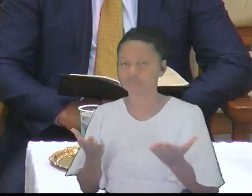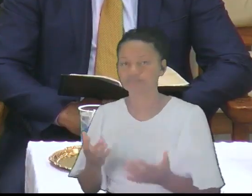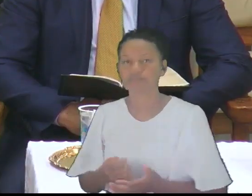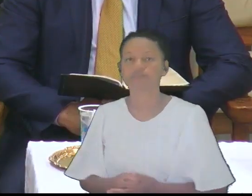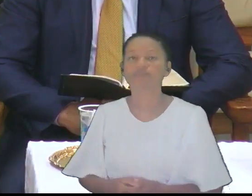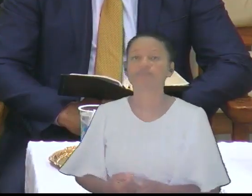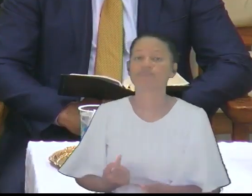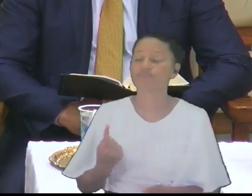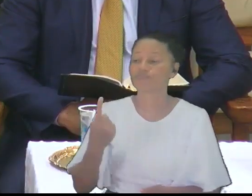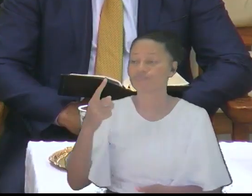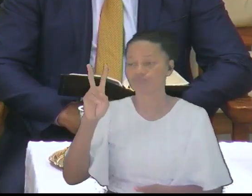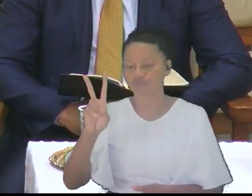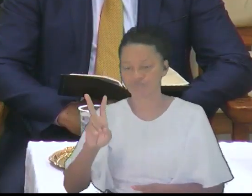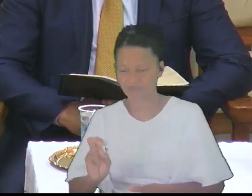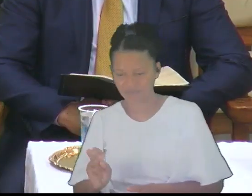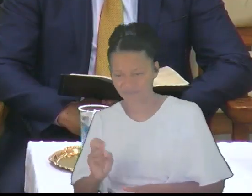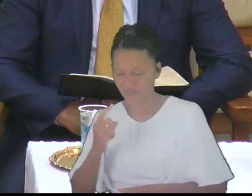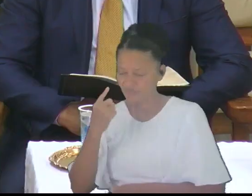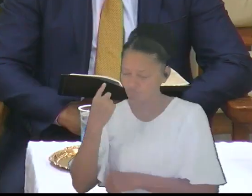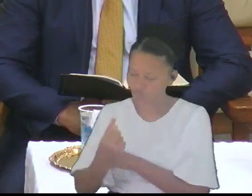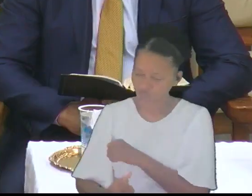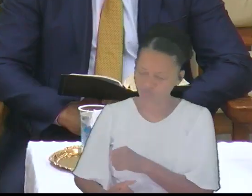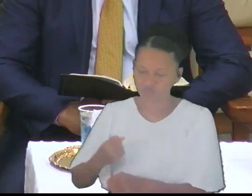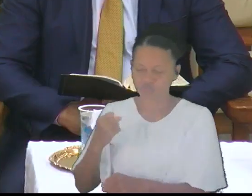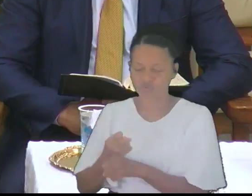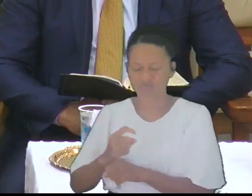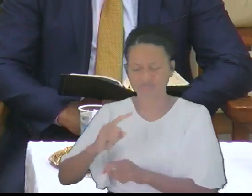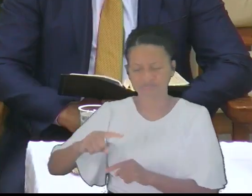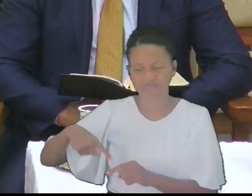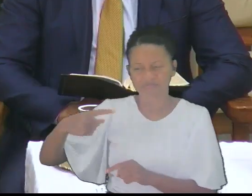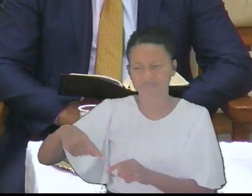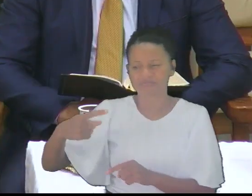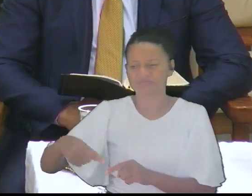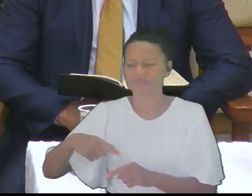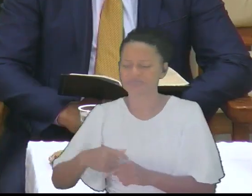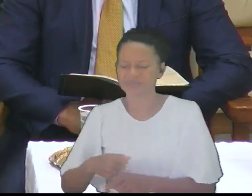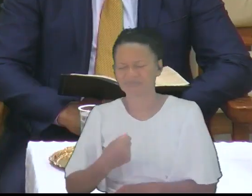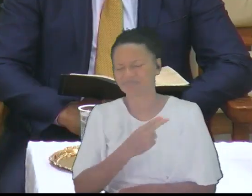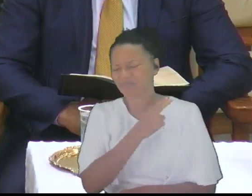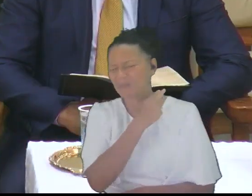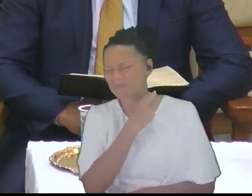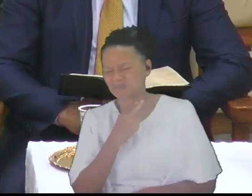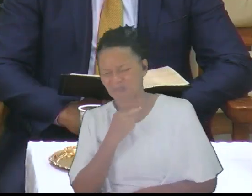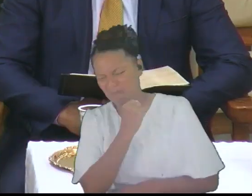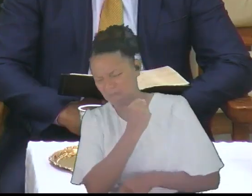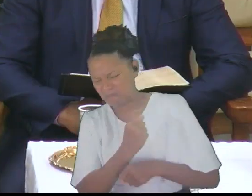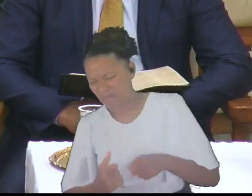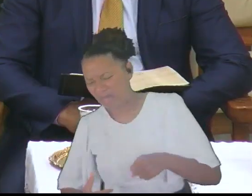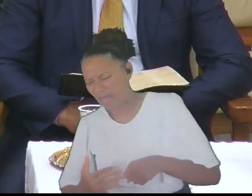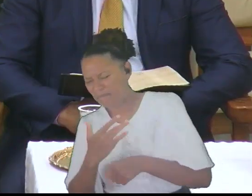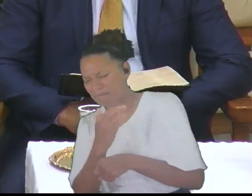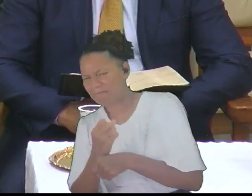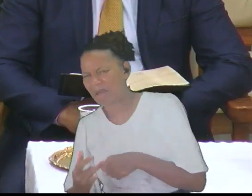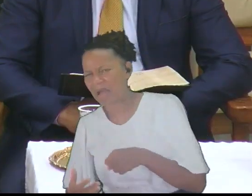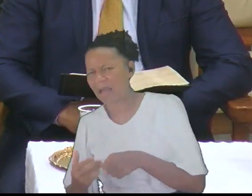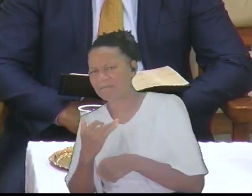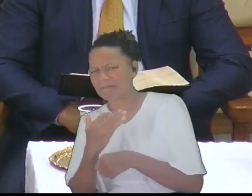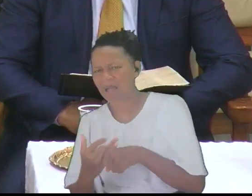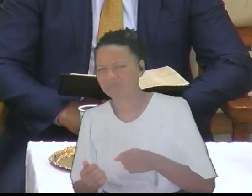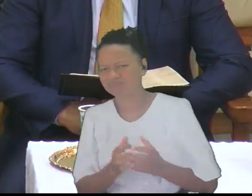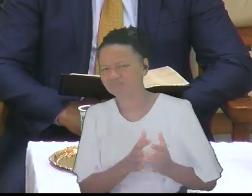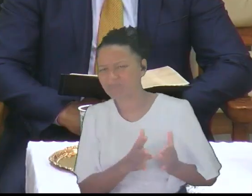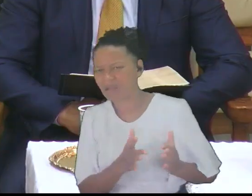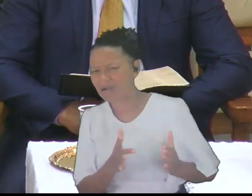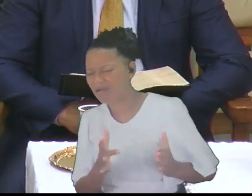uma vez por ano, depois de muitos holocaustos, depois de muitos sacrifícios, depois